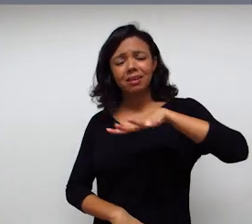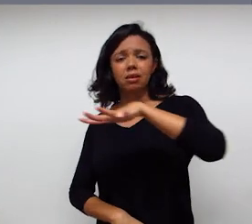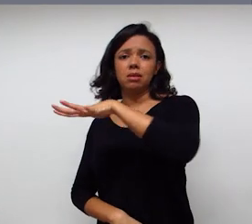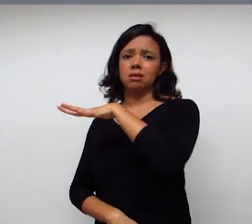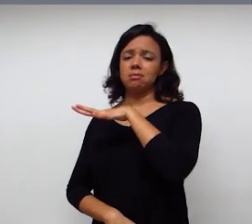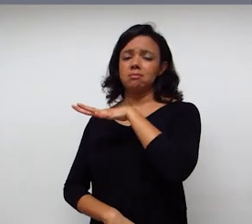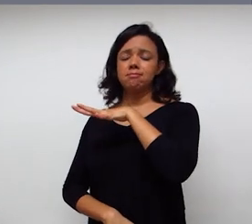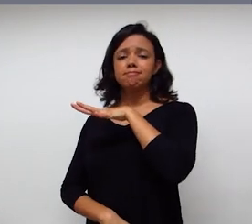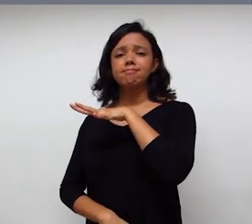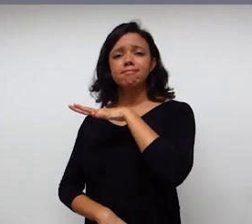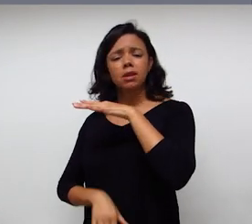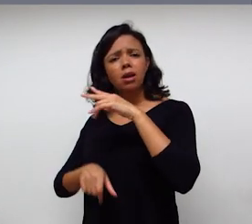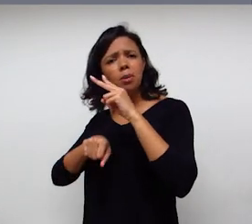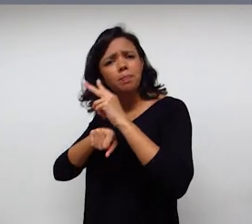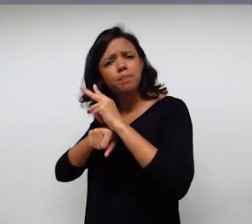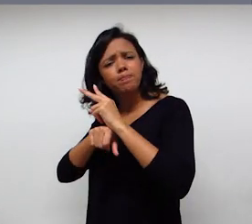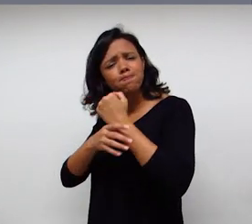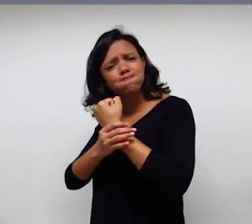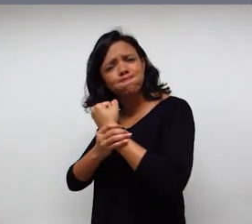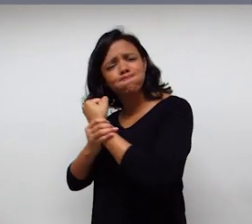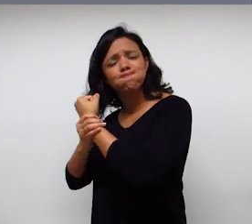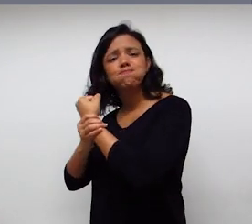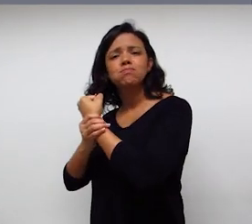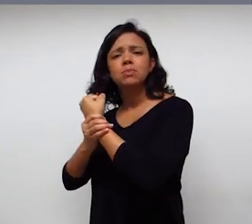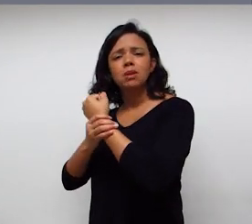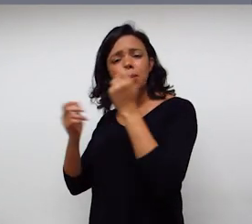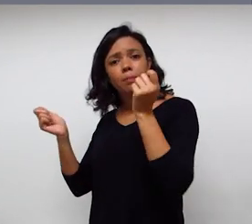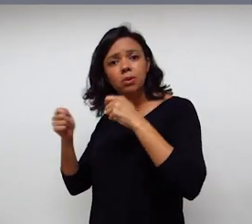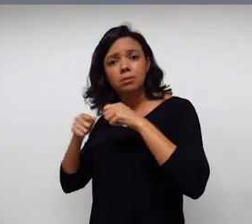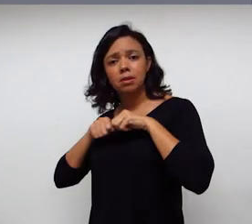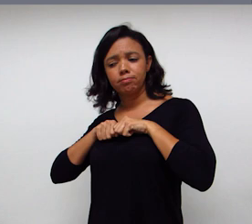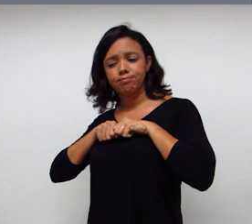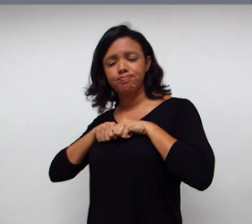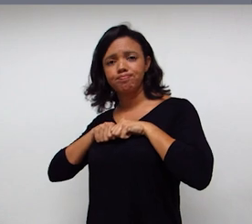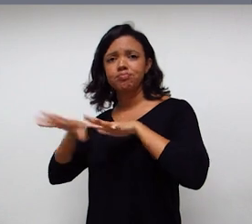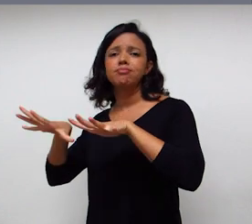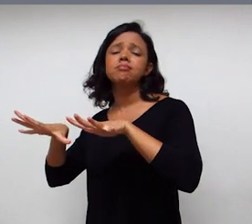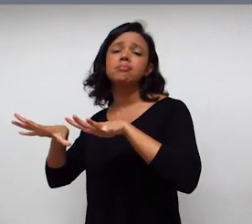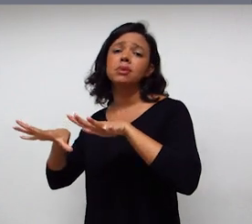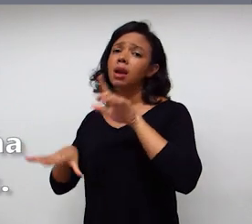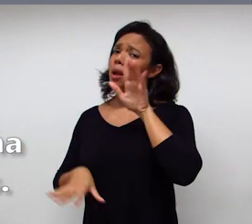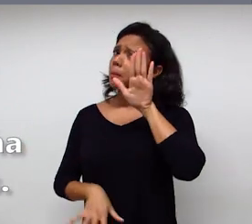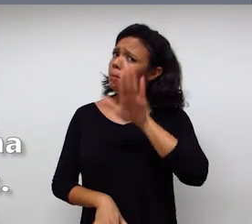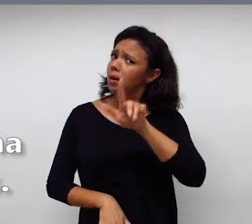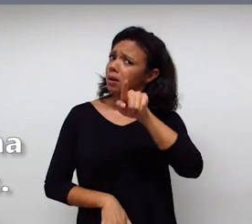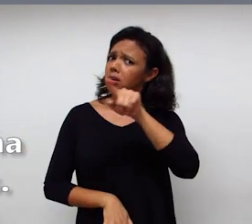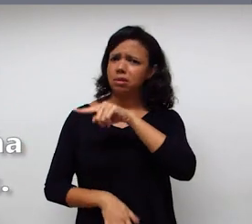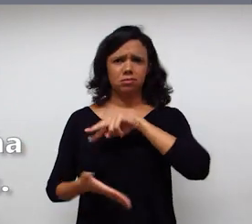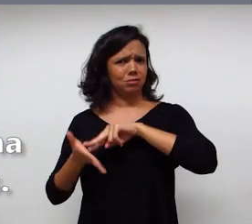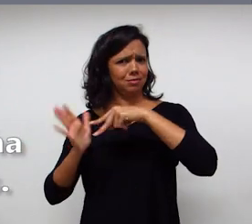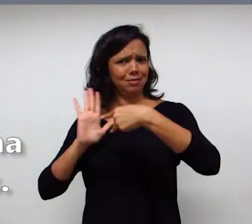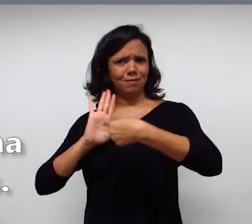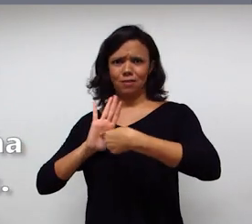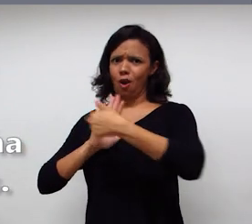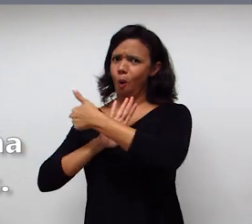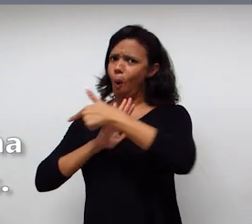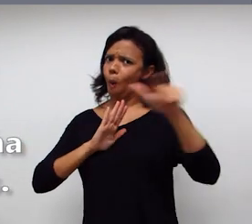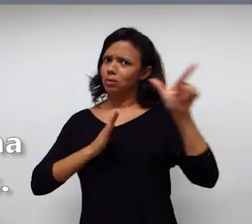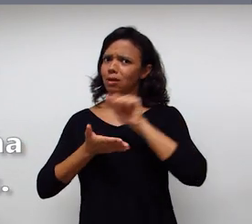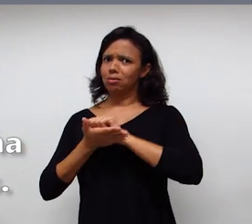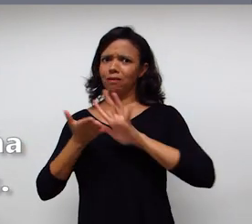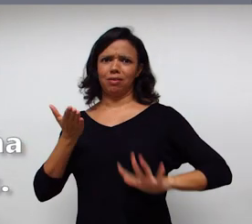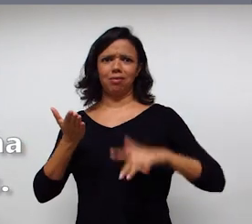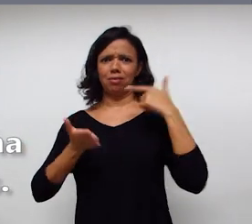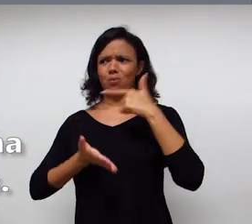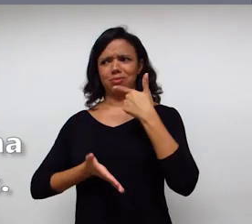ambiente, né, de forma a protegê-las da possibilidade de contágio. Mas isso não significa que a gente não tenha